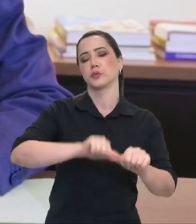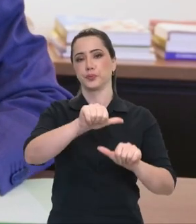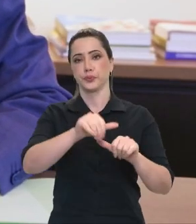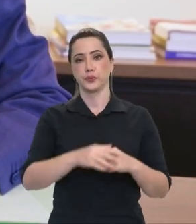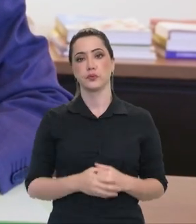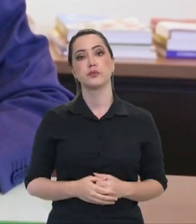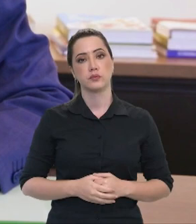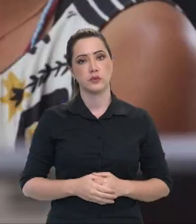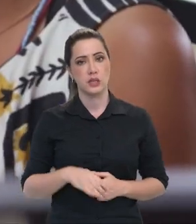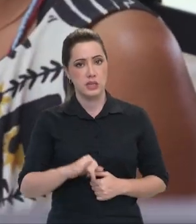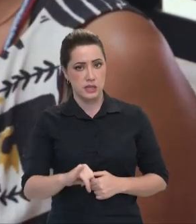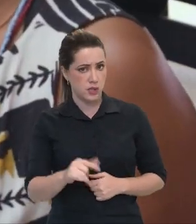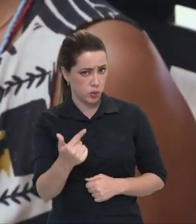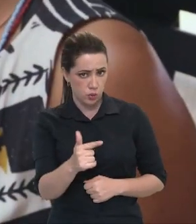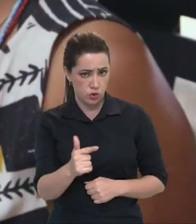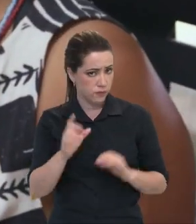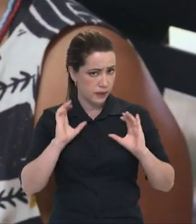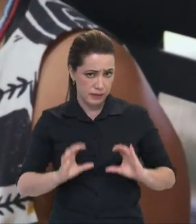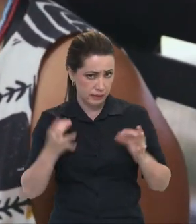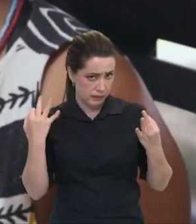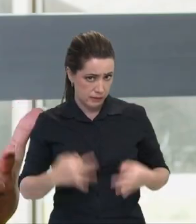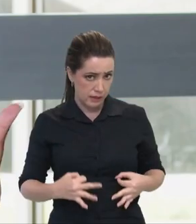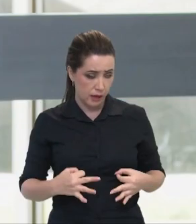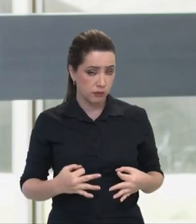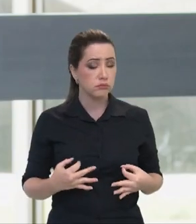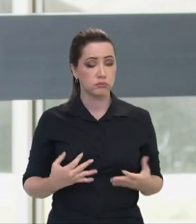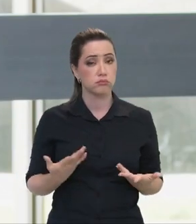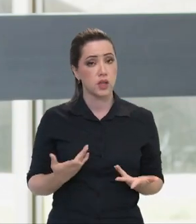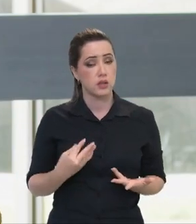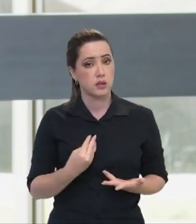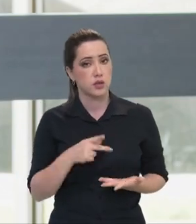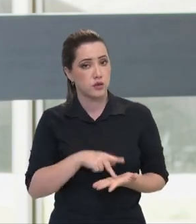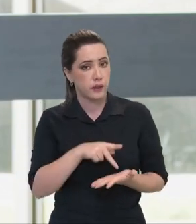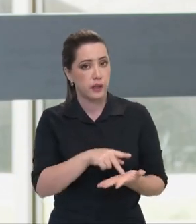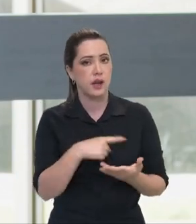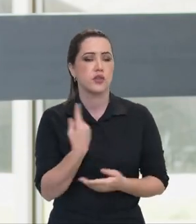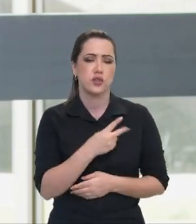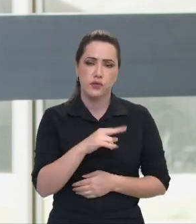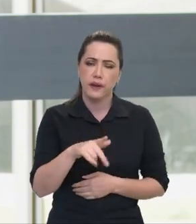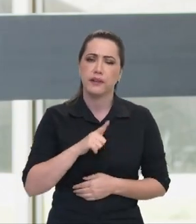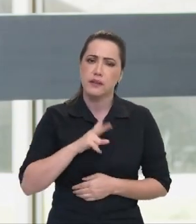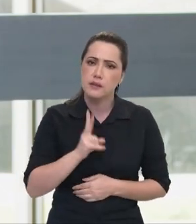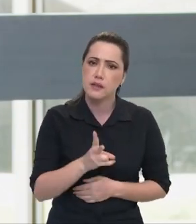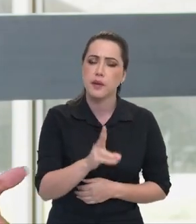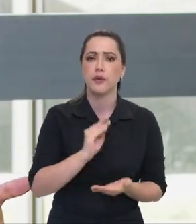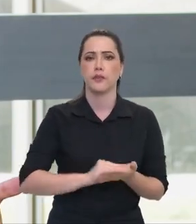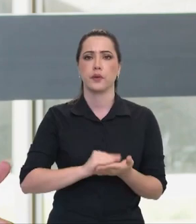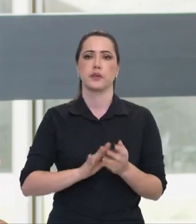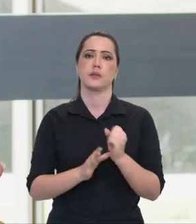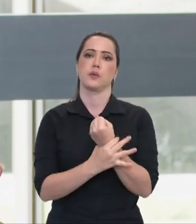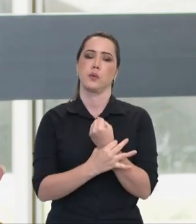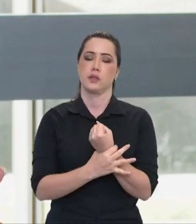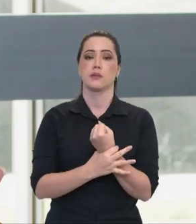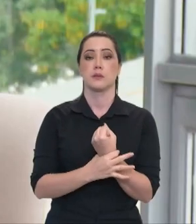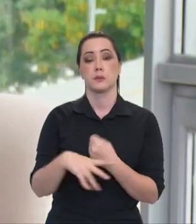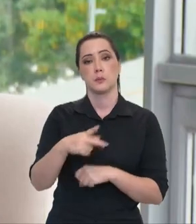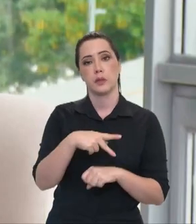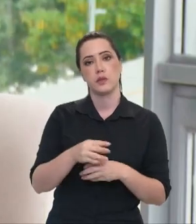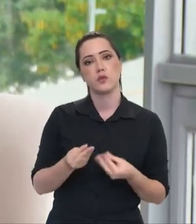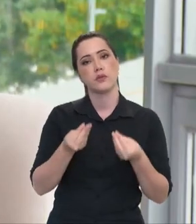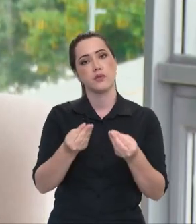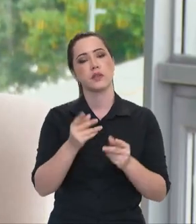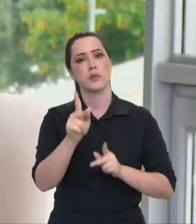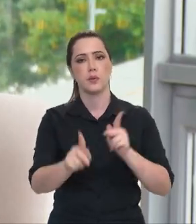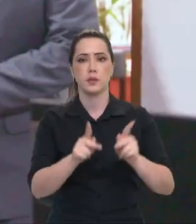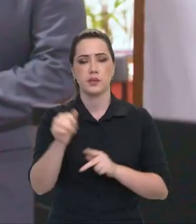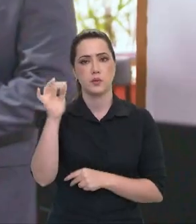da extrema pobreza. Se elas não tiverem acesso à cidadania plena, de fato, a gente vai continuar com um problema de insegurança no país.